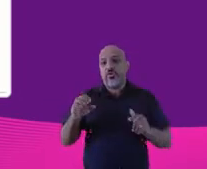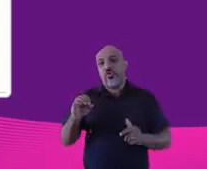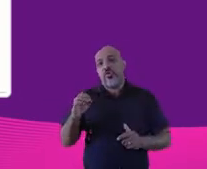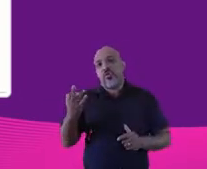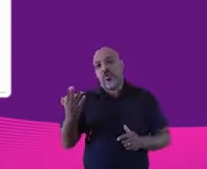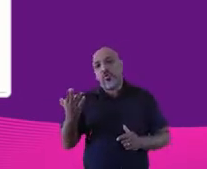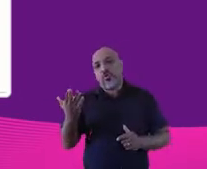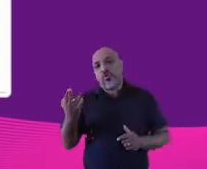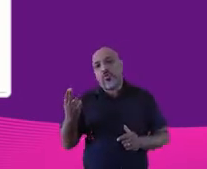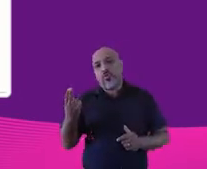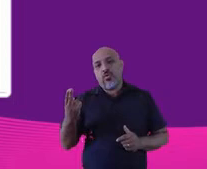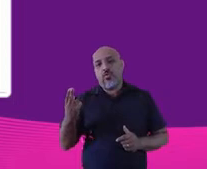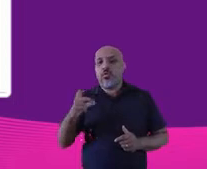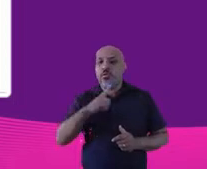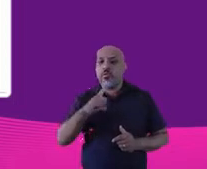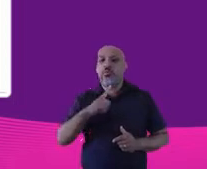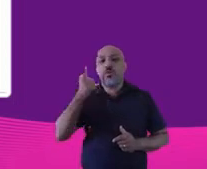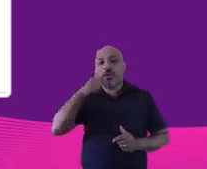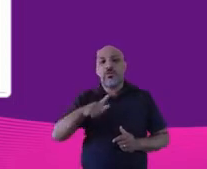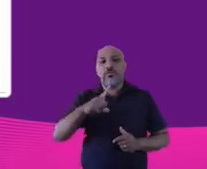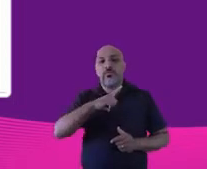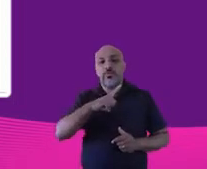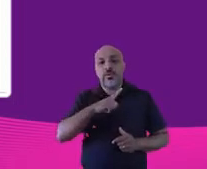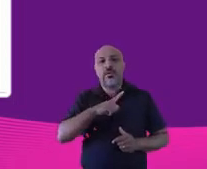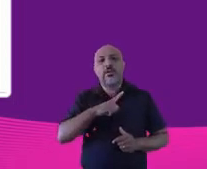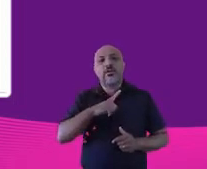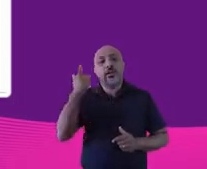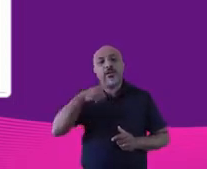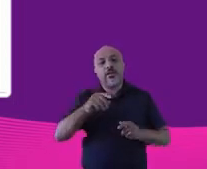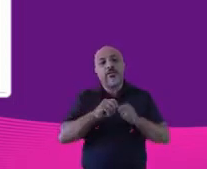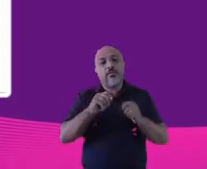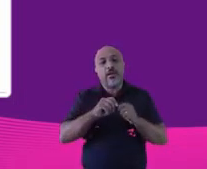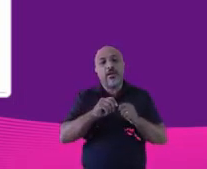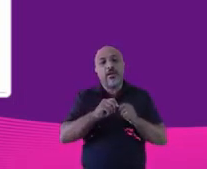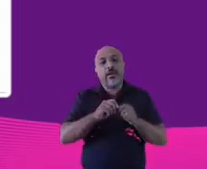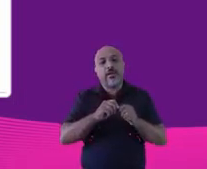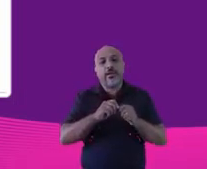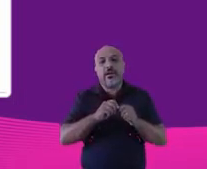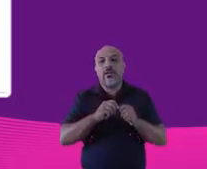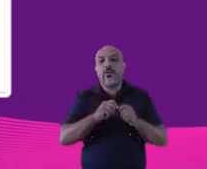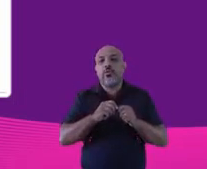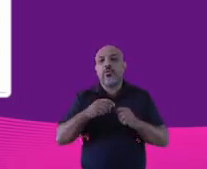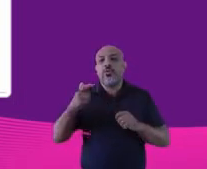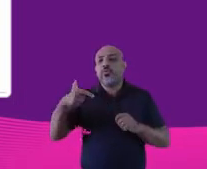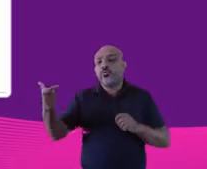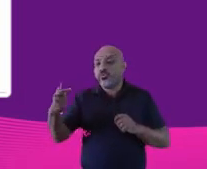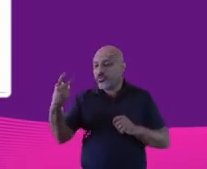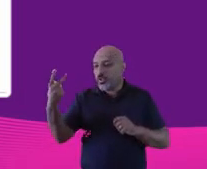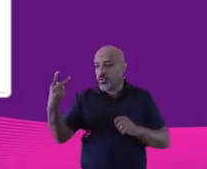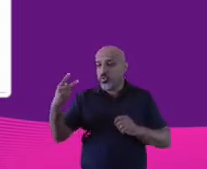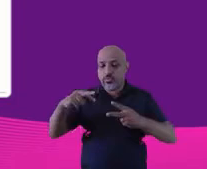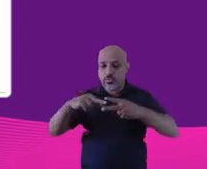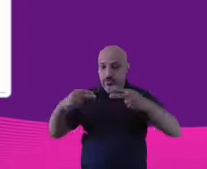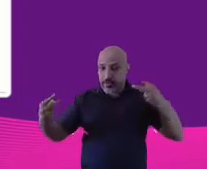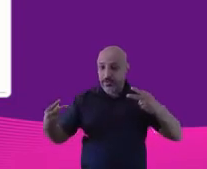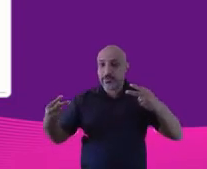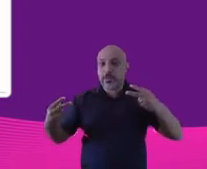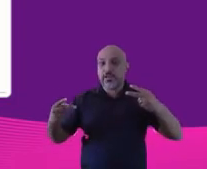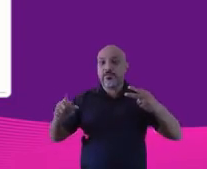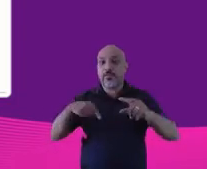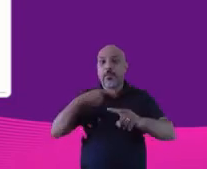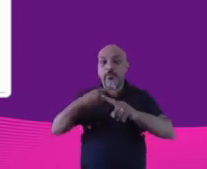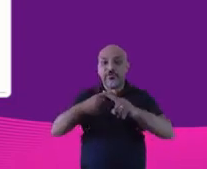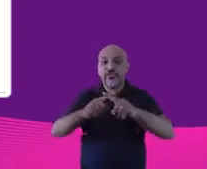tocaria, reinduziria e faria um segundo transplante mais